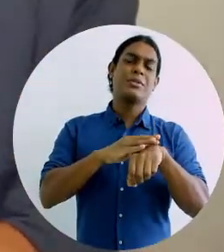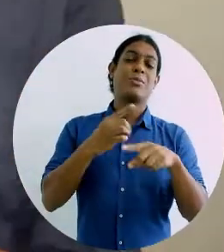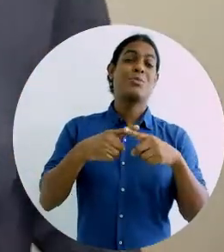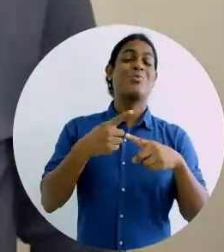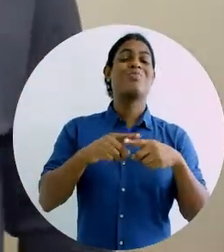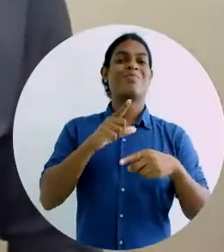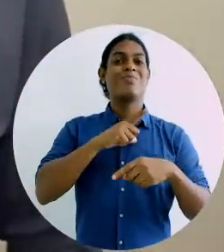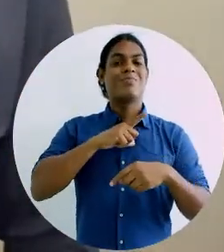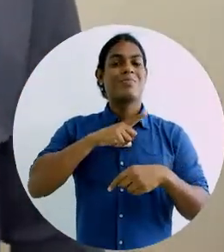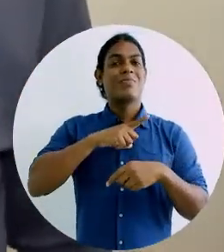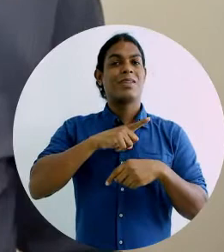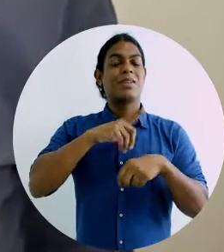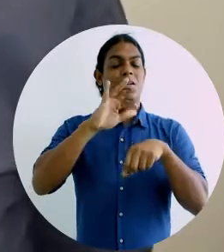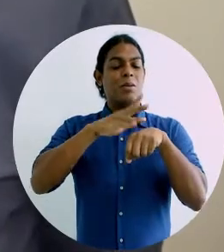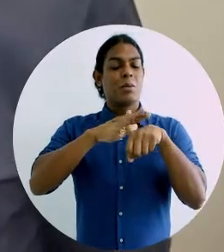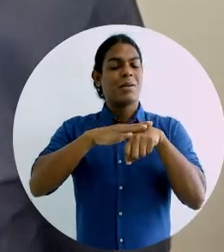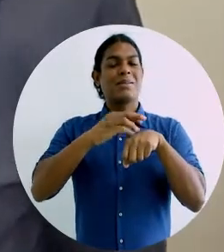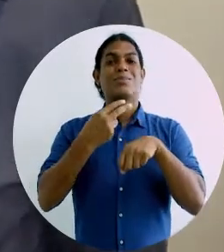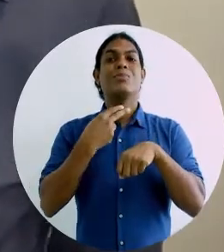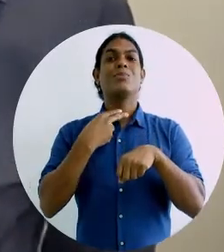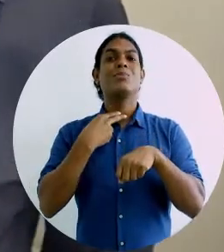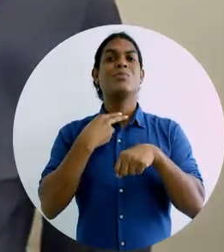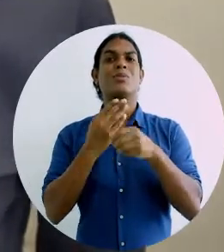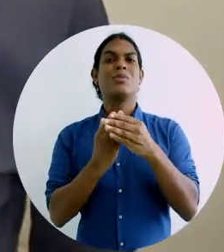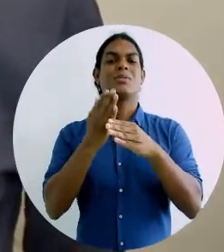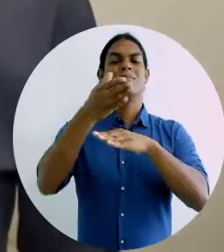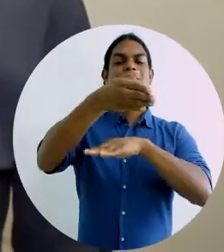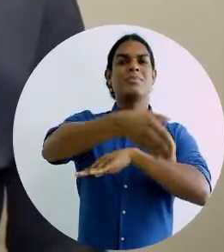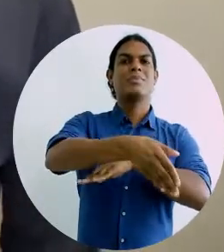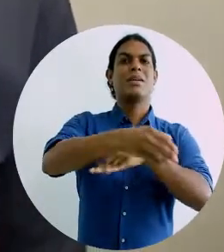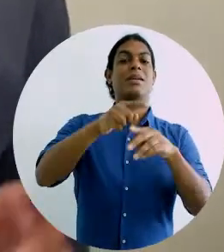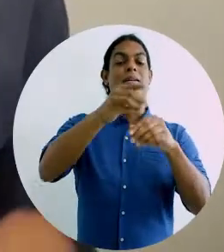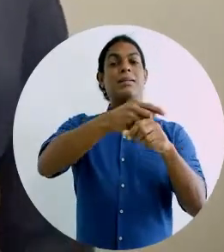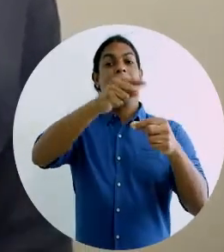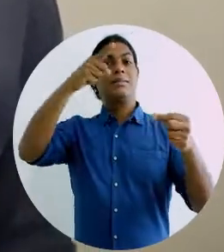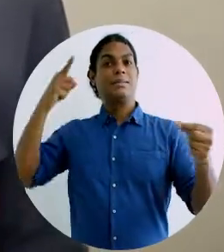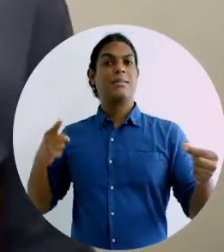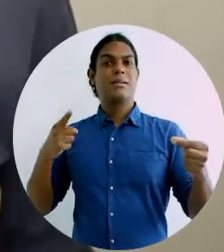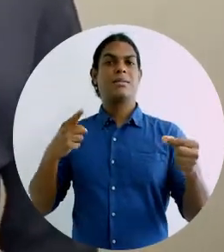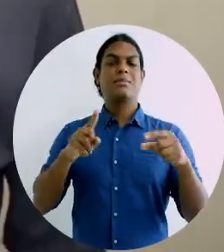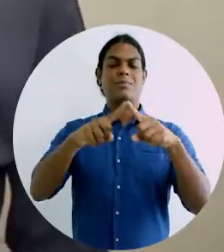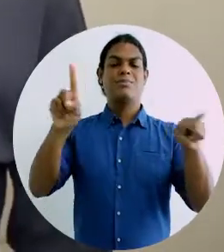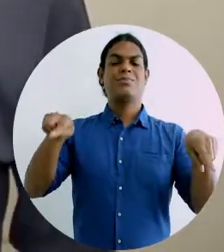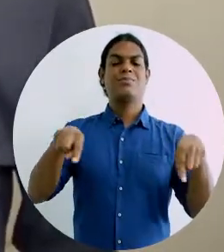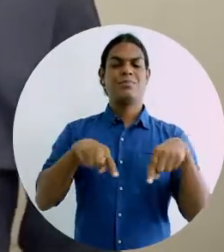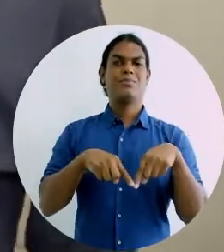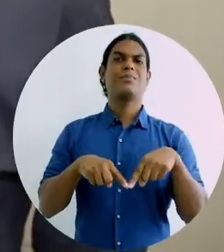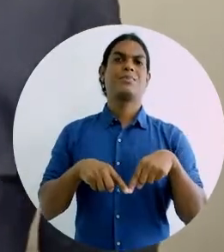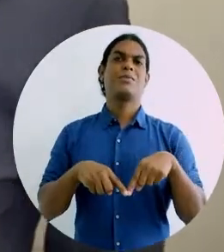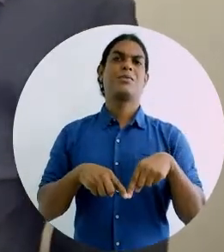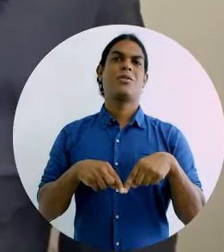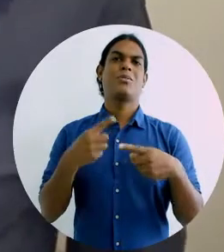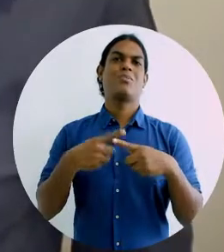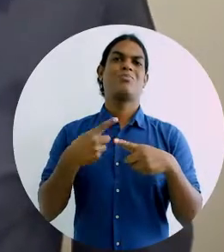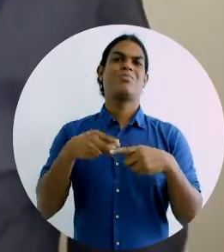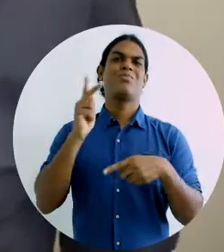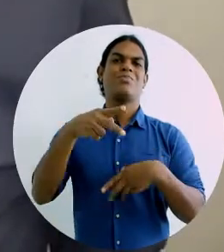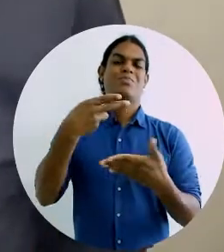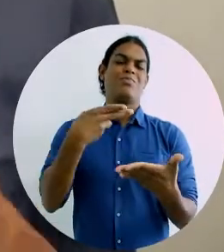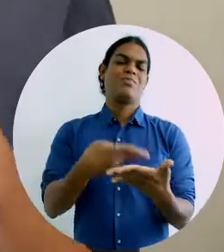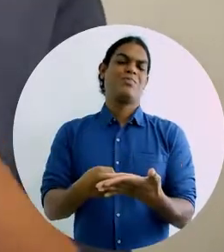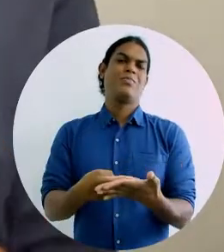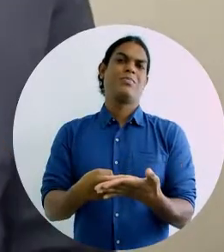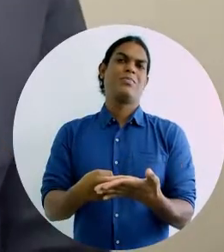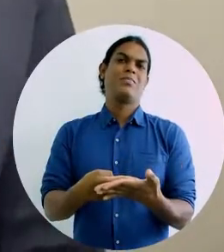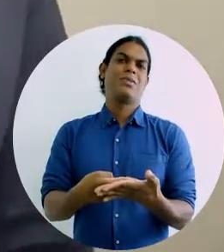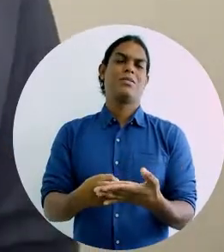quarto. Mas os acompanhantes, eles podem. As pessoas que visitam aqui o hospital, vêm aqui ao ponto de leitura, a gente percebe que